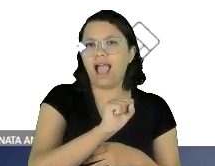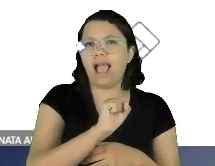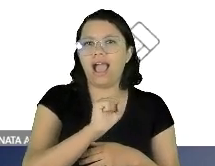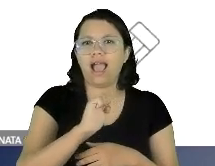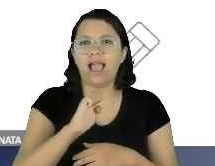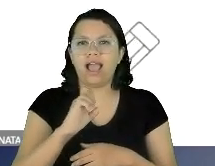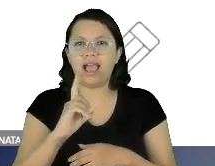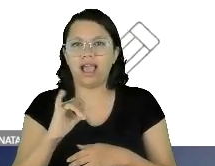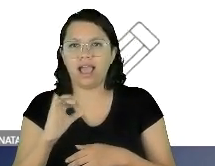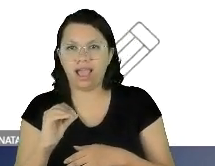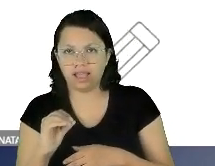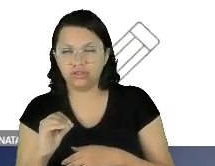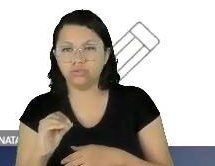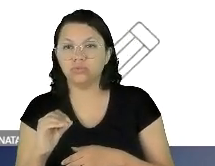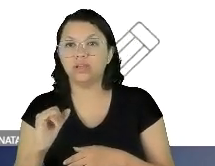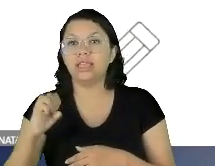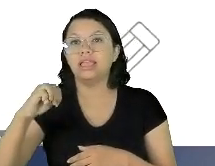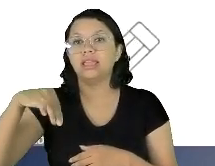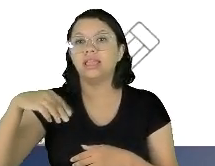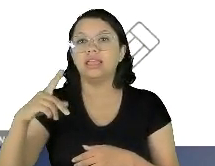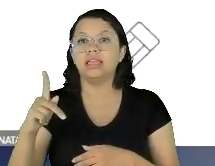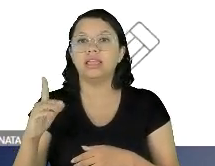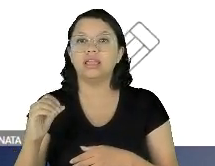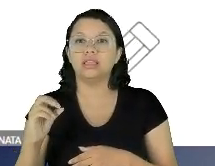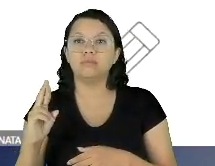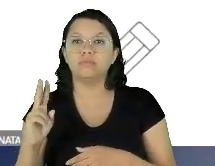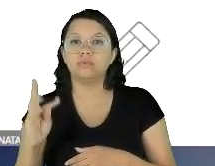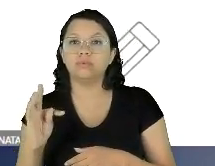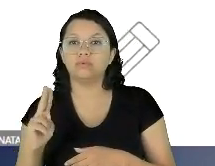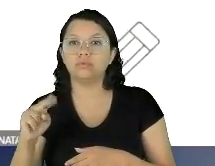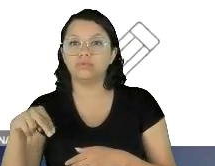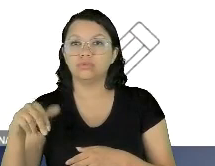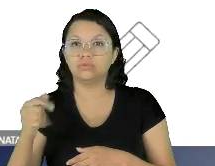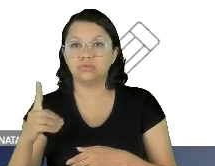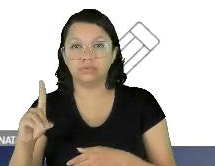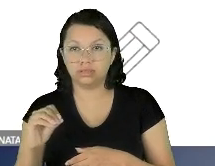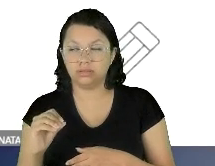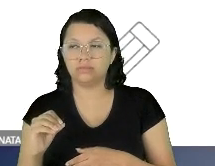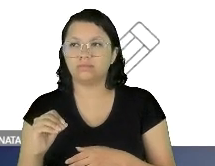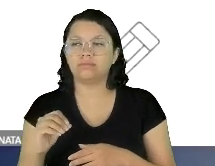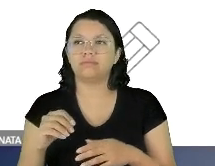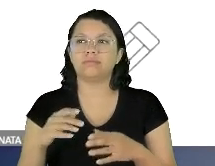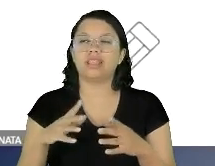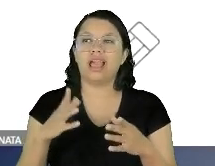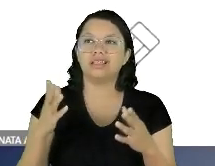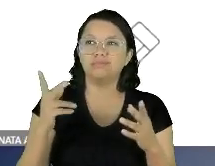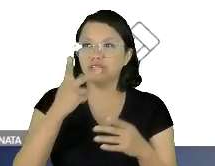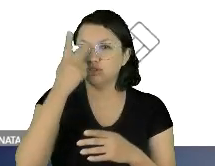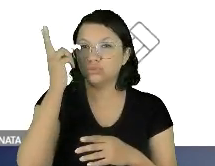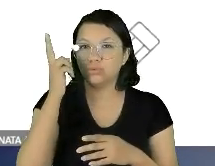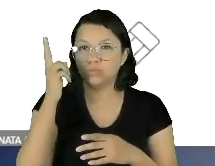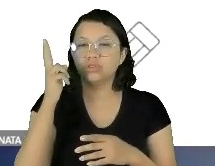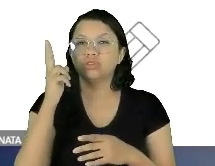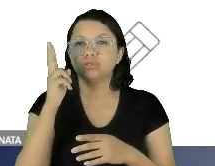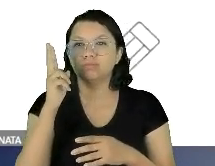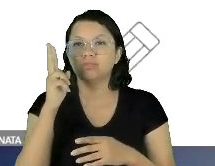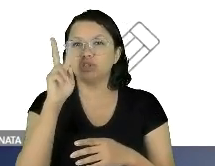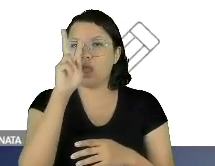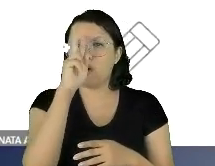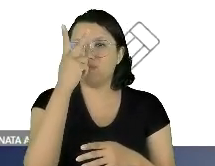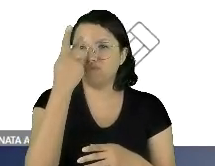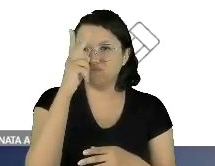principalmente? As pessoas falam muito de assédio quando, na verdade, estão querendo falar de importunação. E o termo importunação